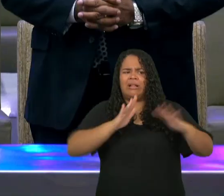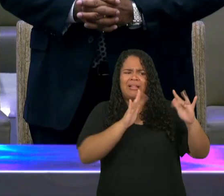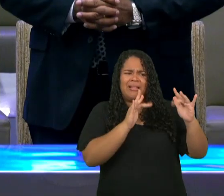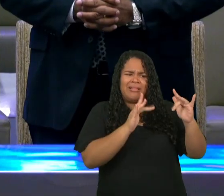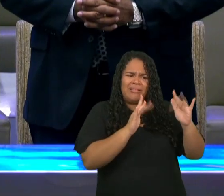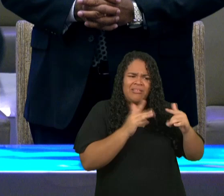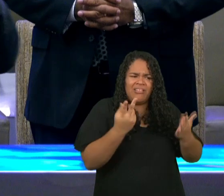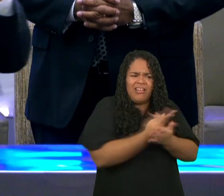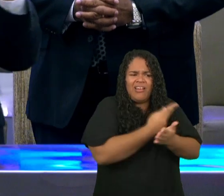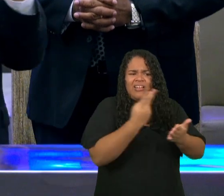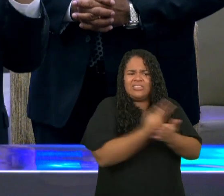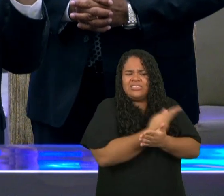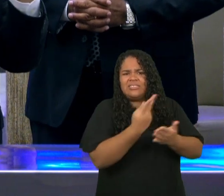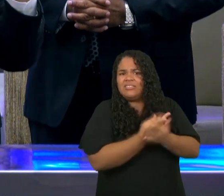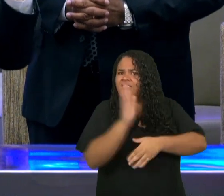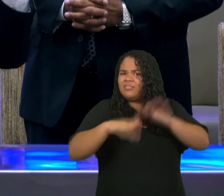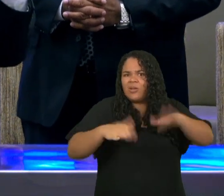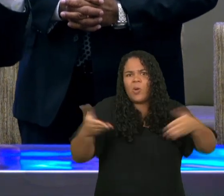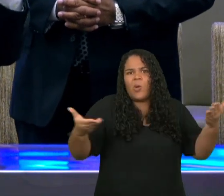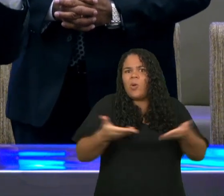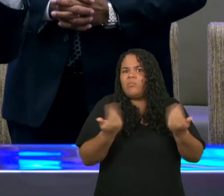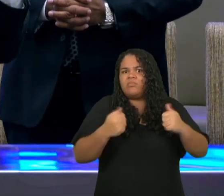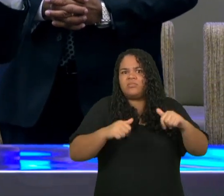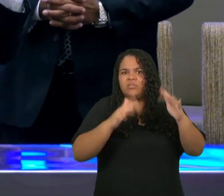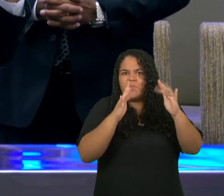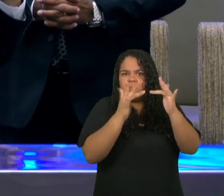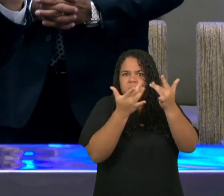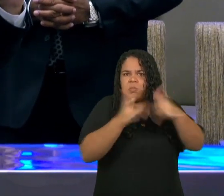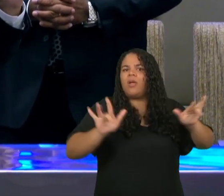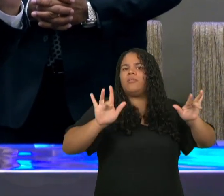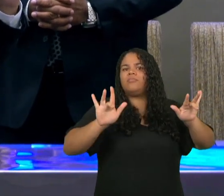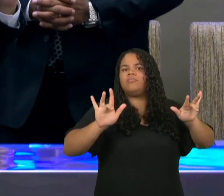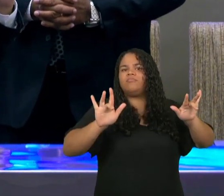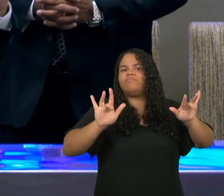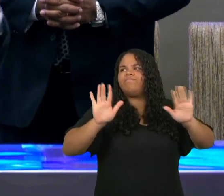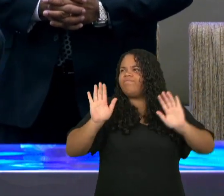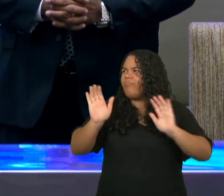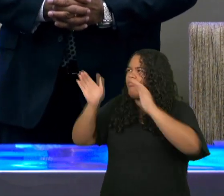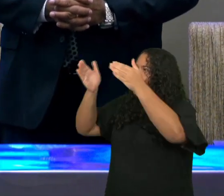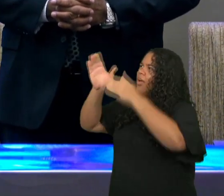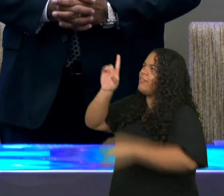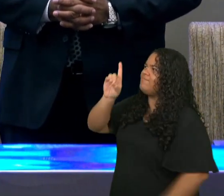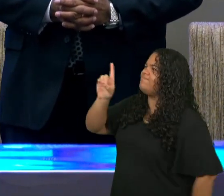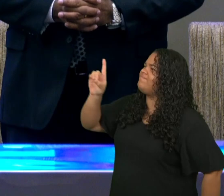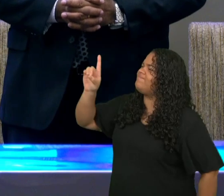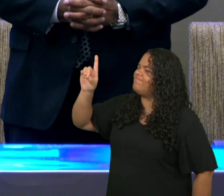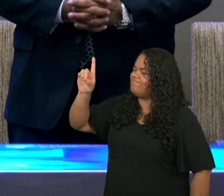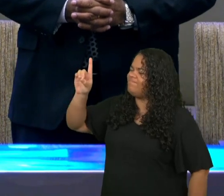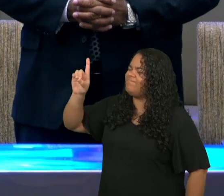Se você tiver que acabar, ele acabe por causa do propósito.